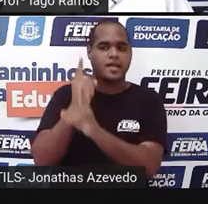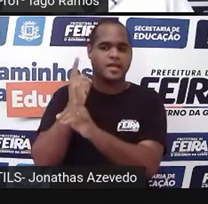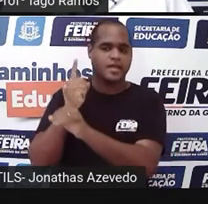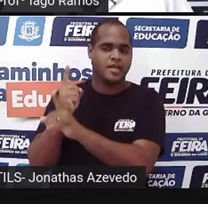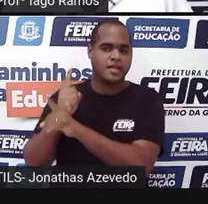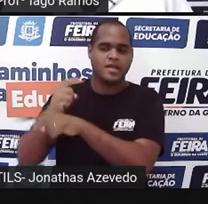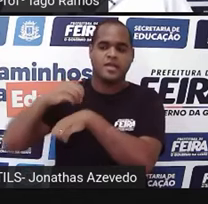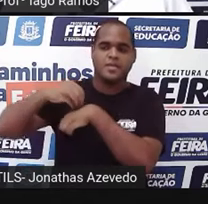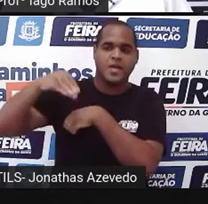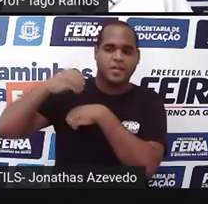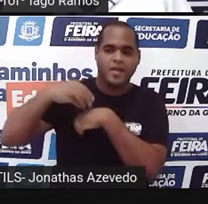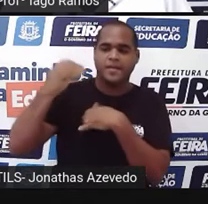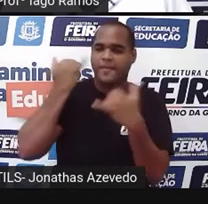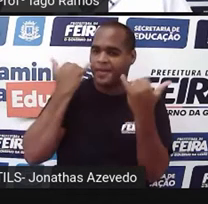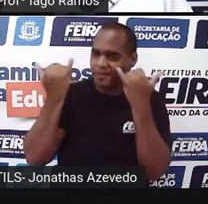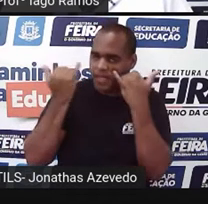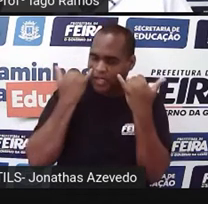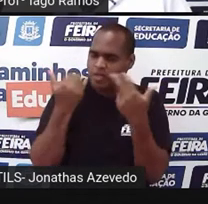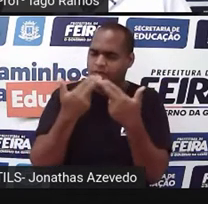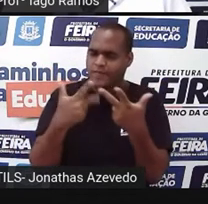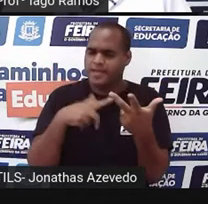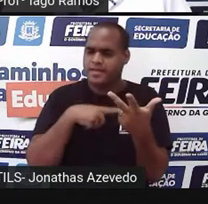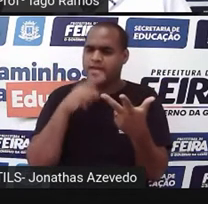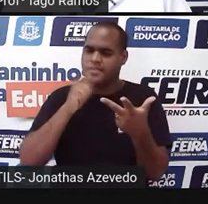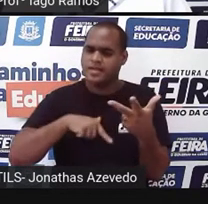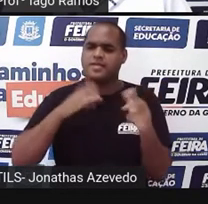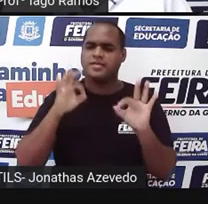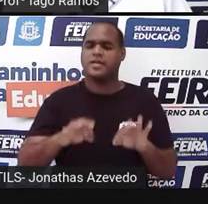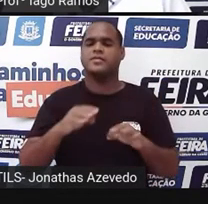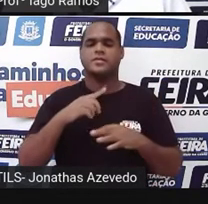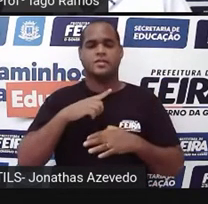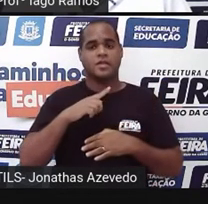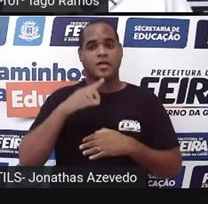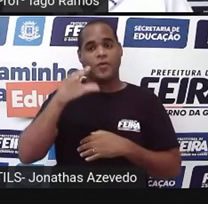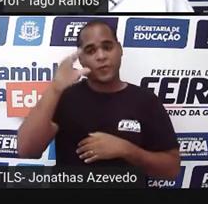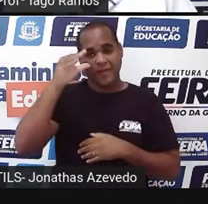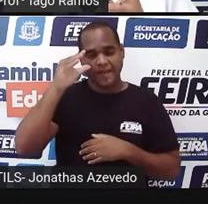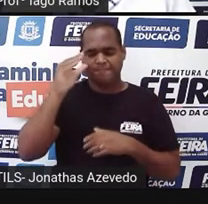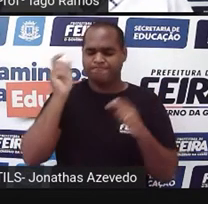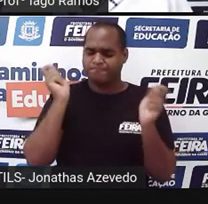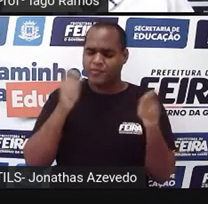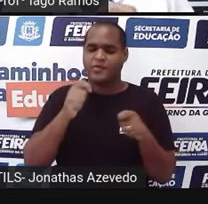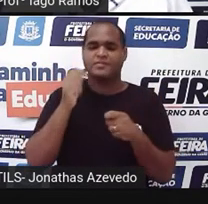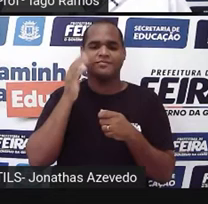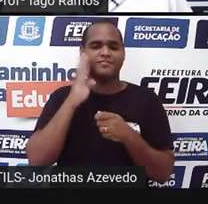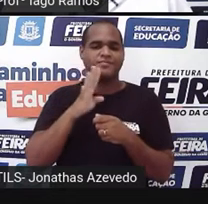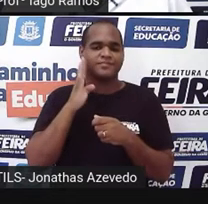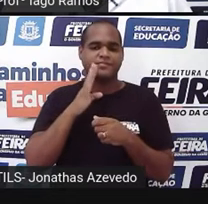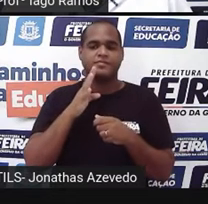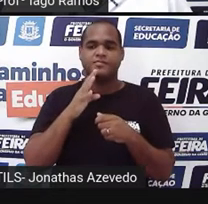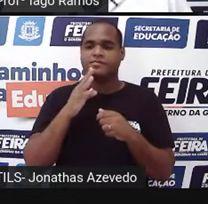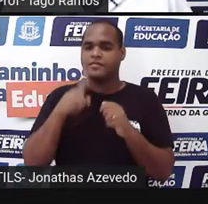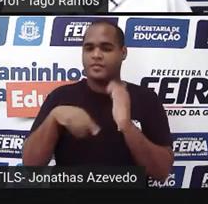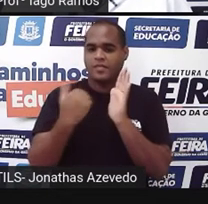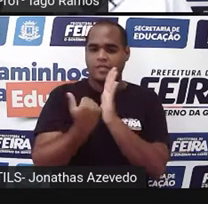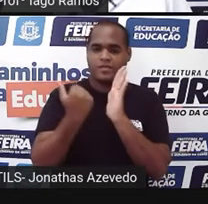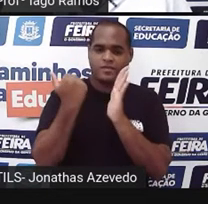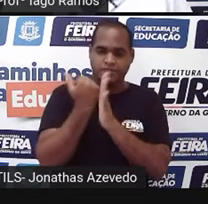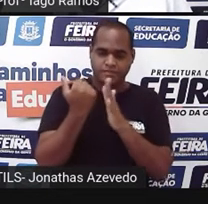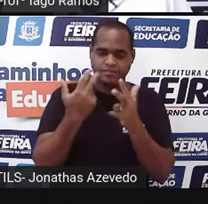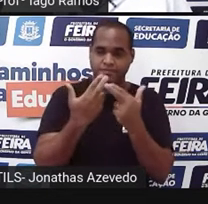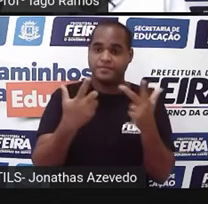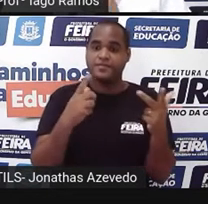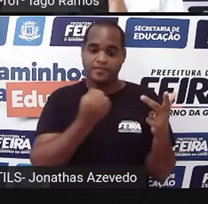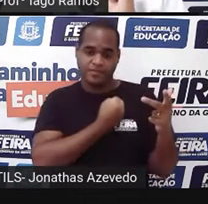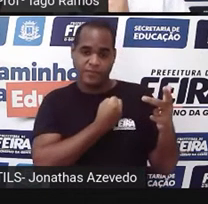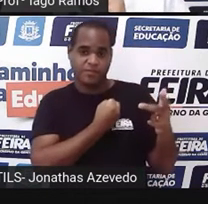alguma informação a respeito Tá bom olha só que coisa bacana né que curiosidade é legal então esse é o maior número que existe